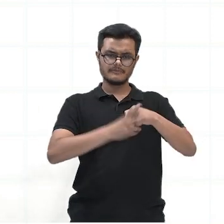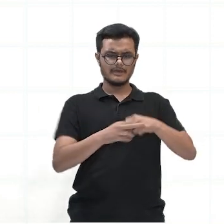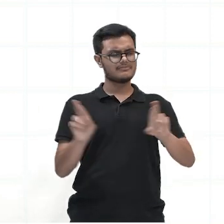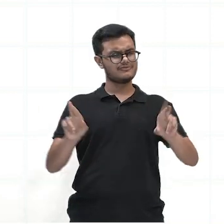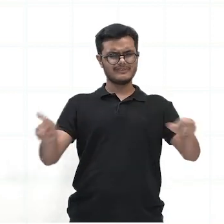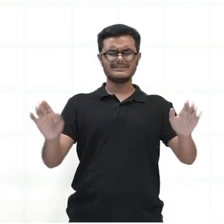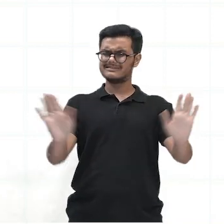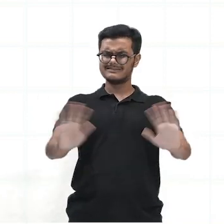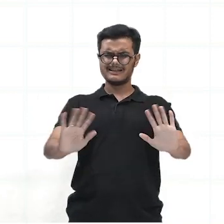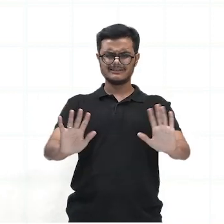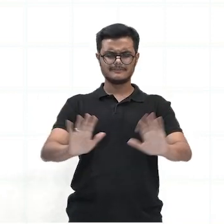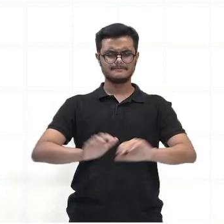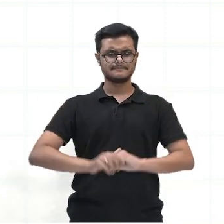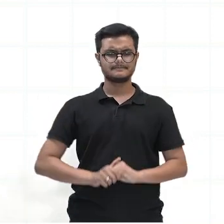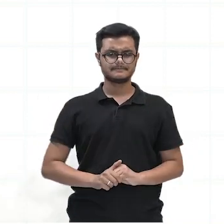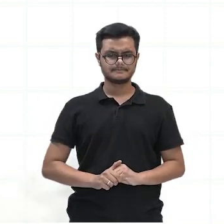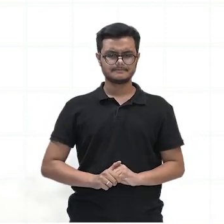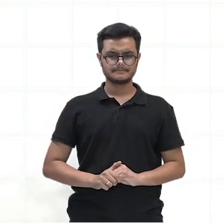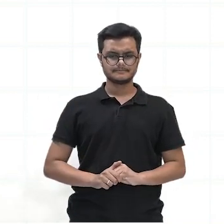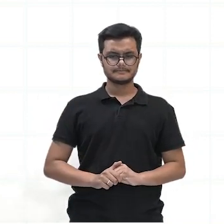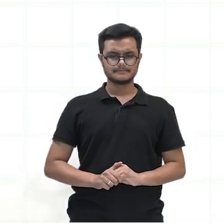nenhuma, ok?